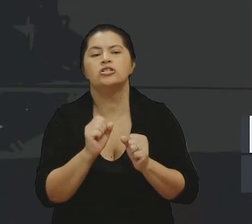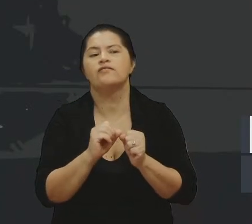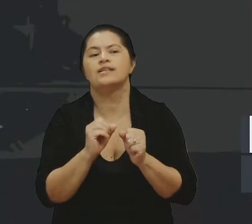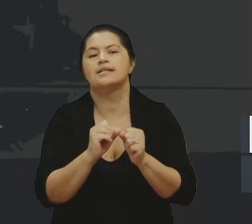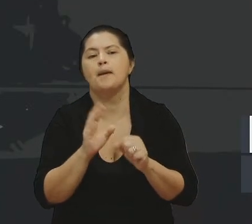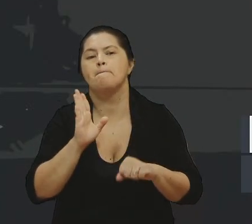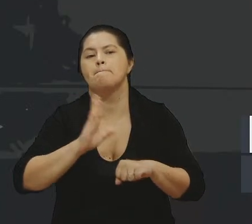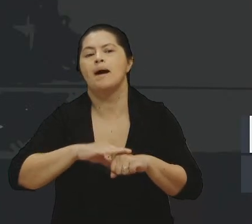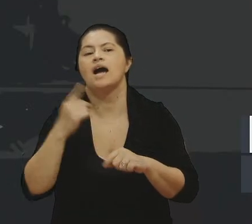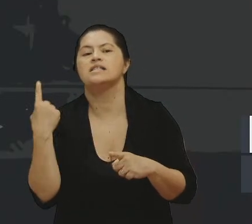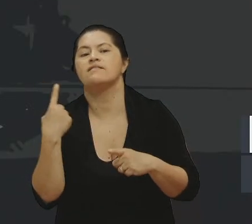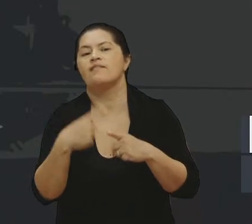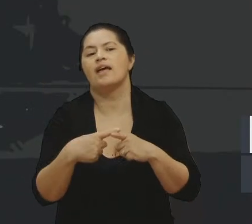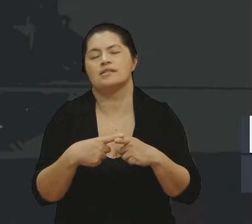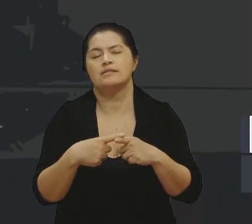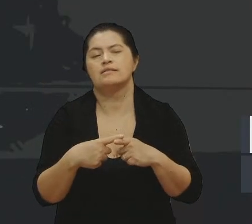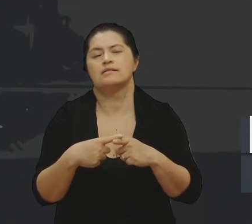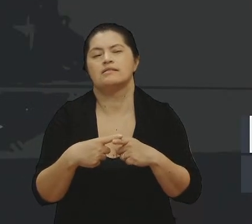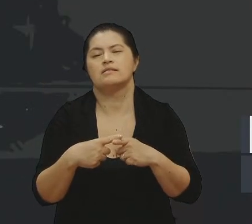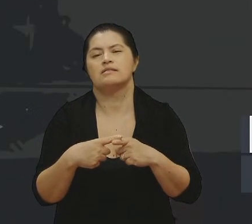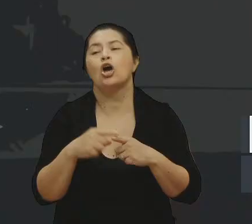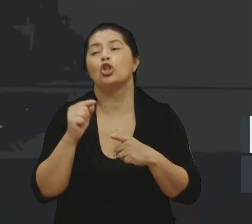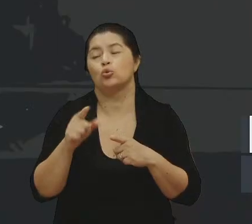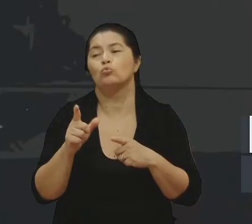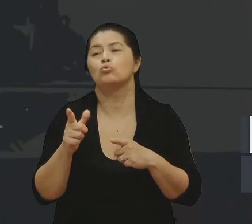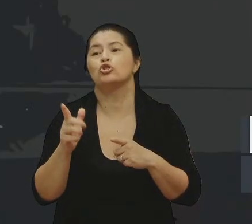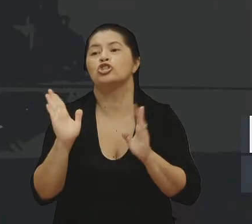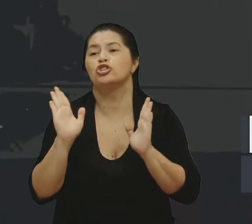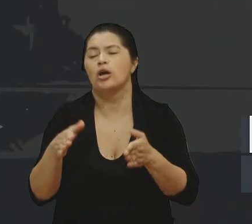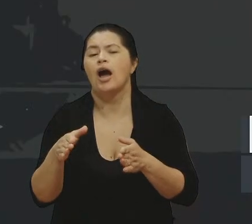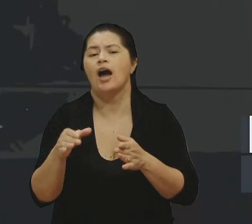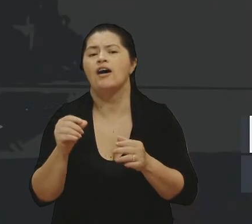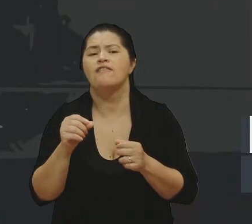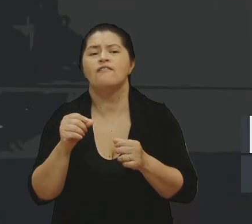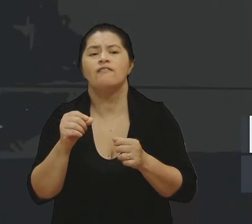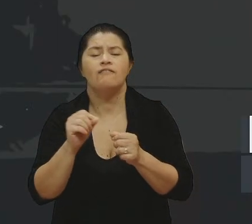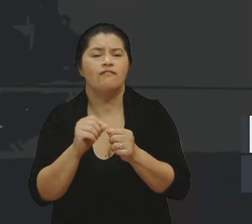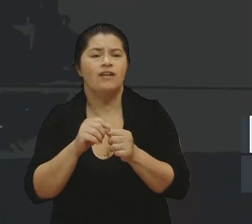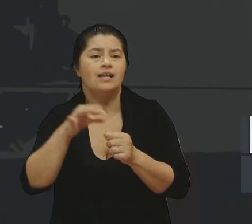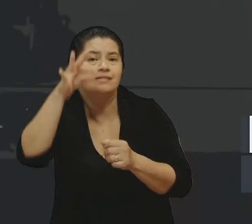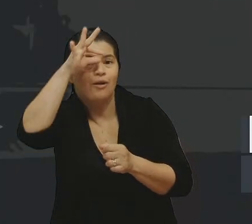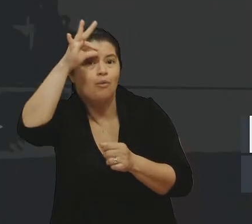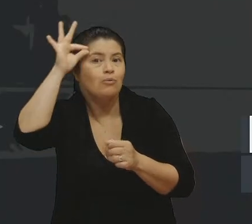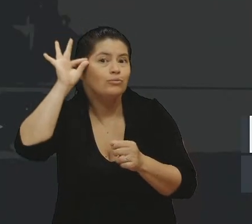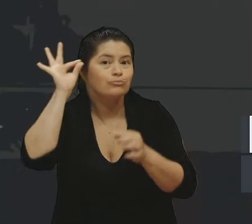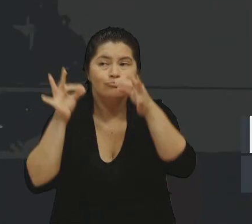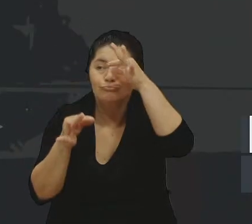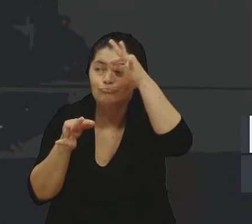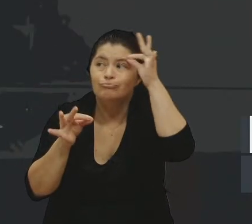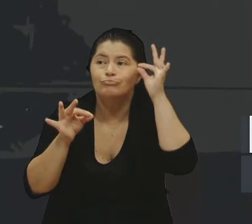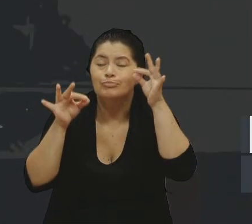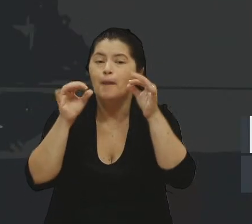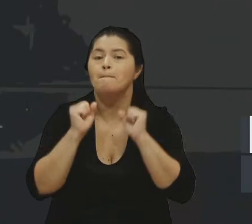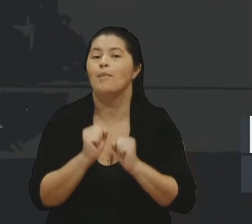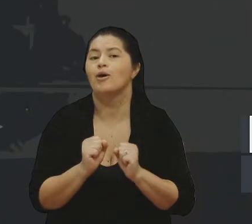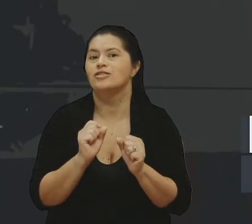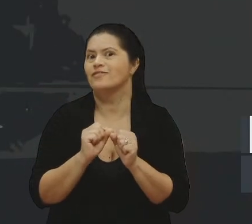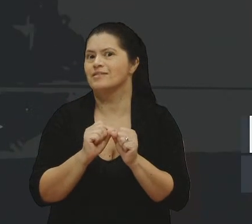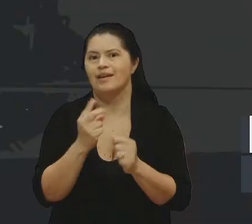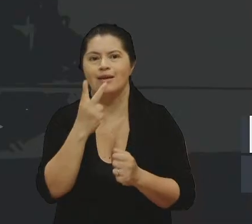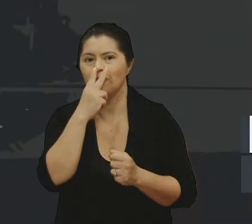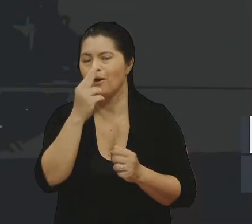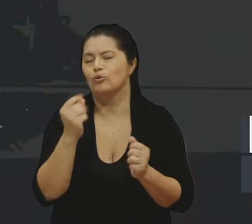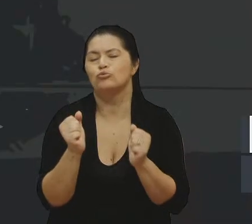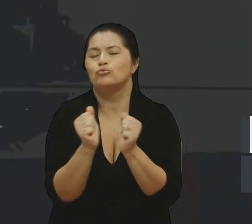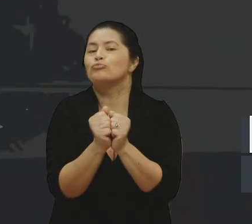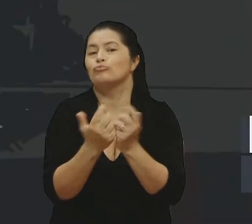faço a sobrancelha. Já estou aqui, já confiei a mão, vai a sobrancelha junto. Entendeu? Você pode ter um serviço ou um produto